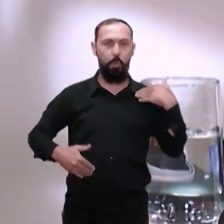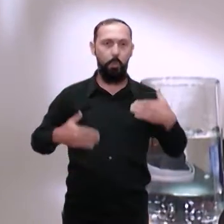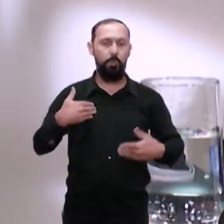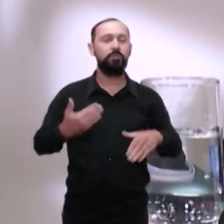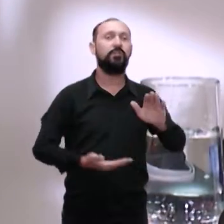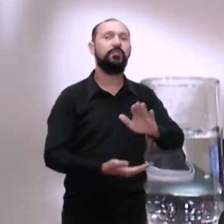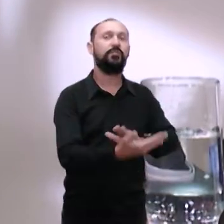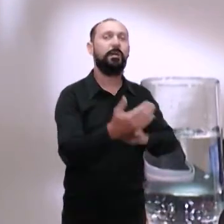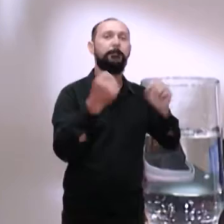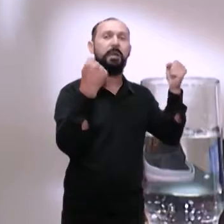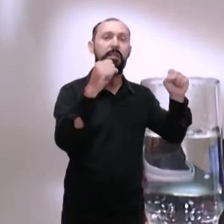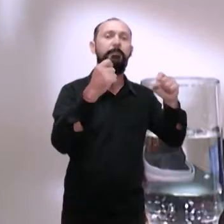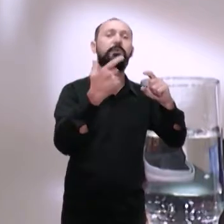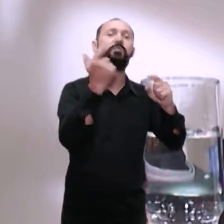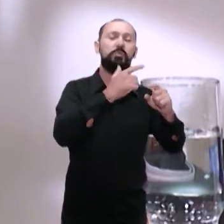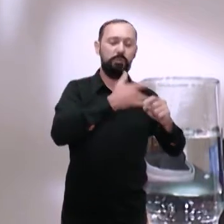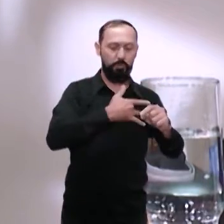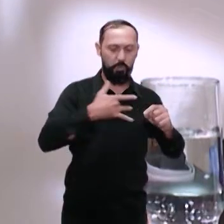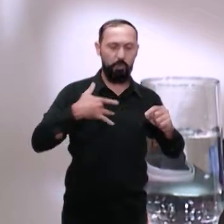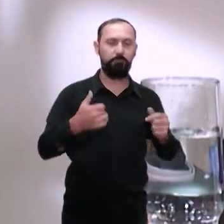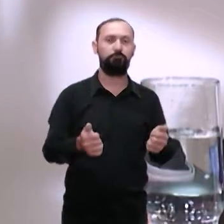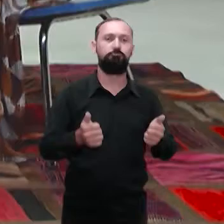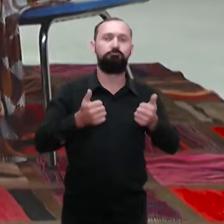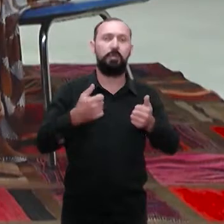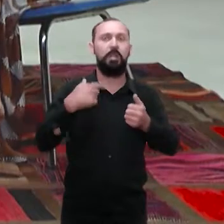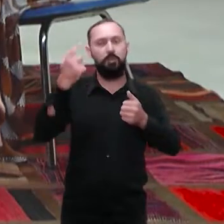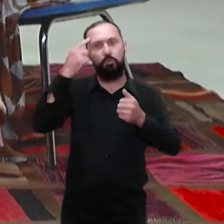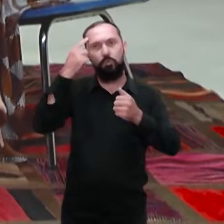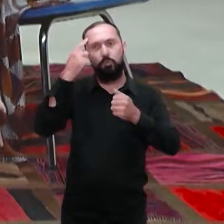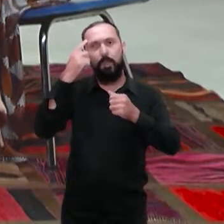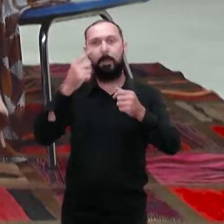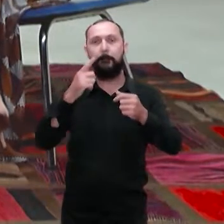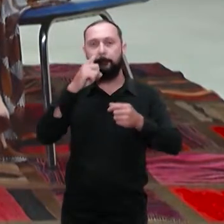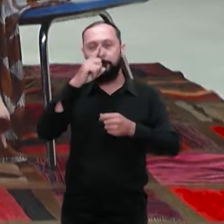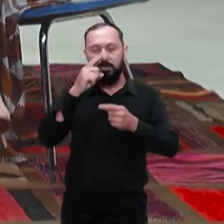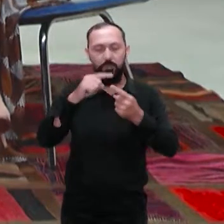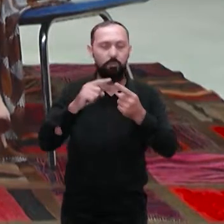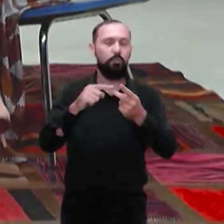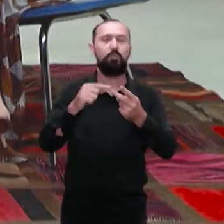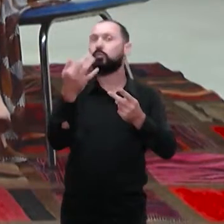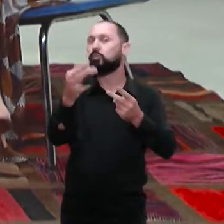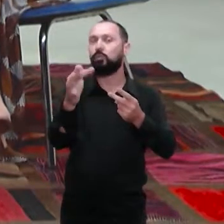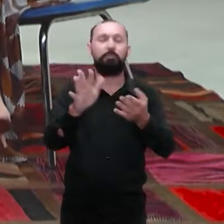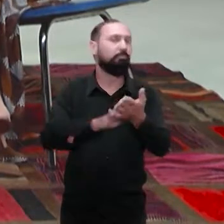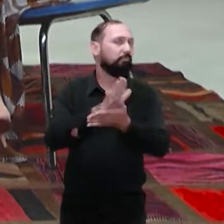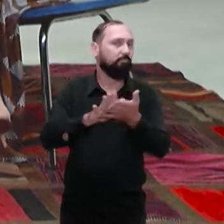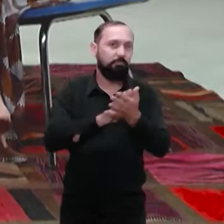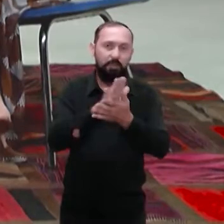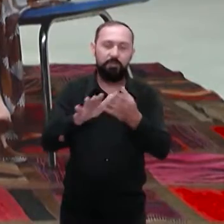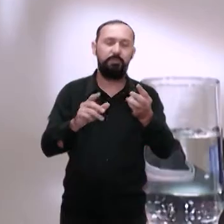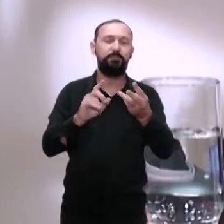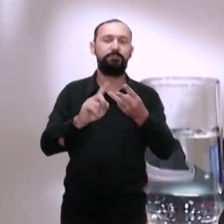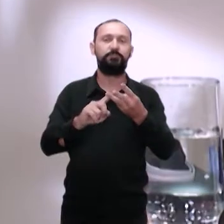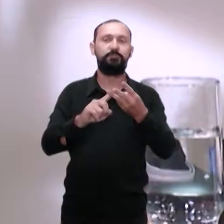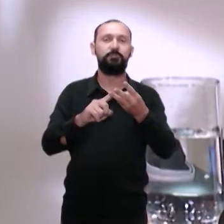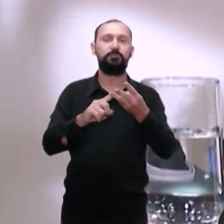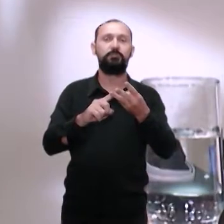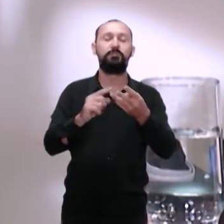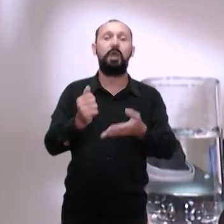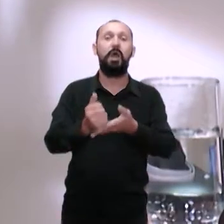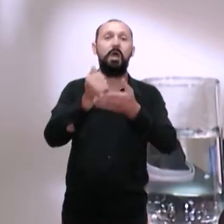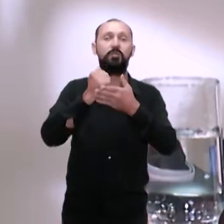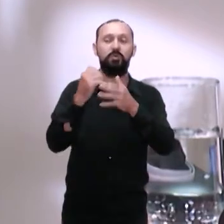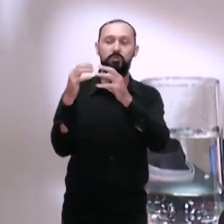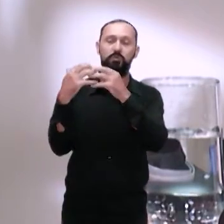para a academia para quê? Para ter mais saúde. Não é invasiva, é indolor e